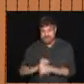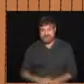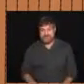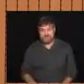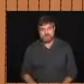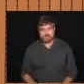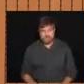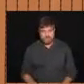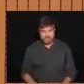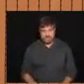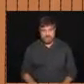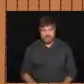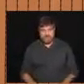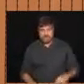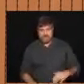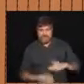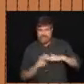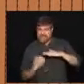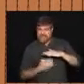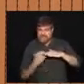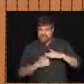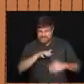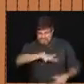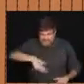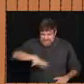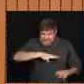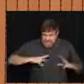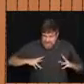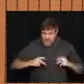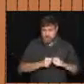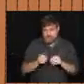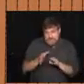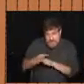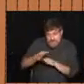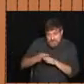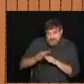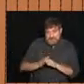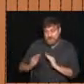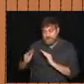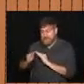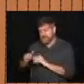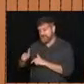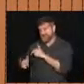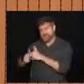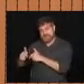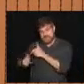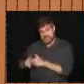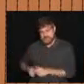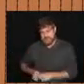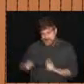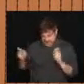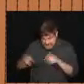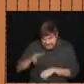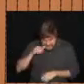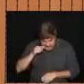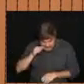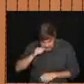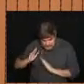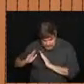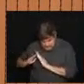Empregadores e empresas de todos os setores. A recomendação também, trabalho em casa para as funções que for